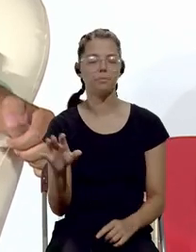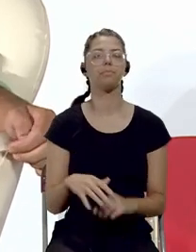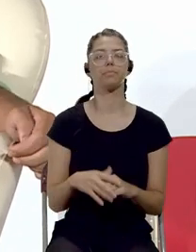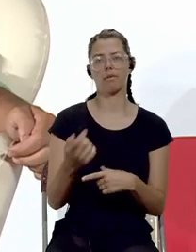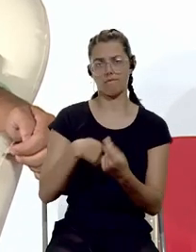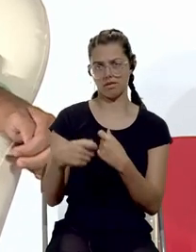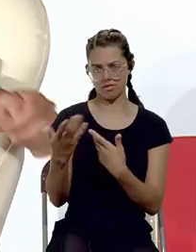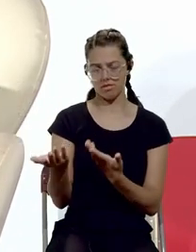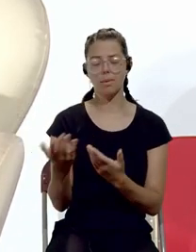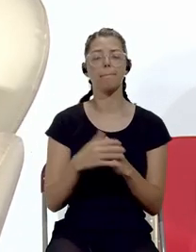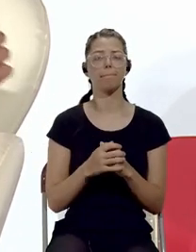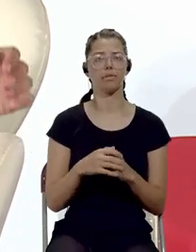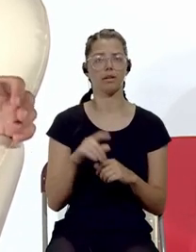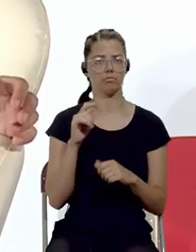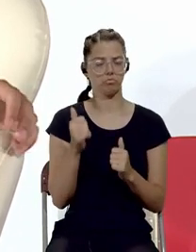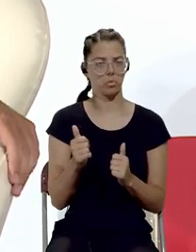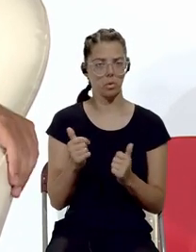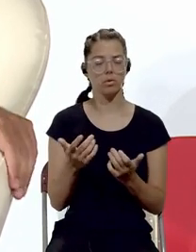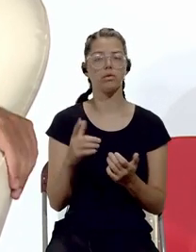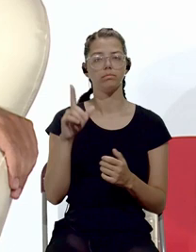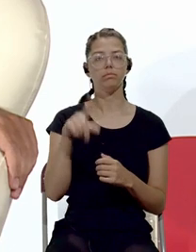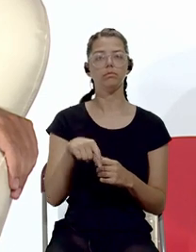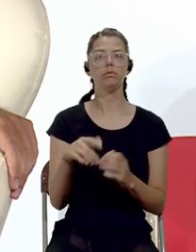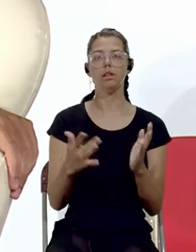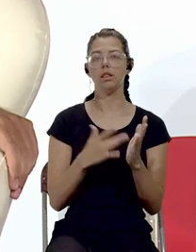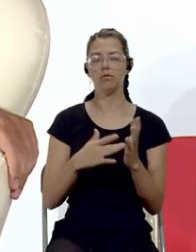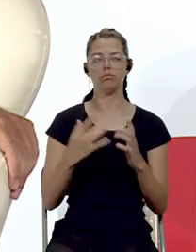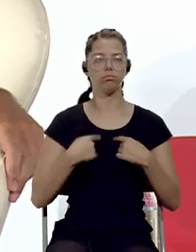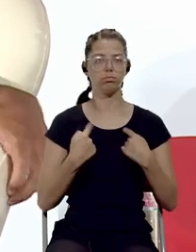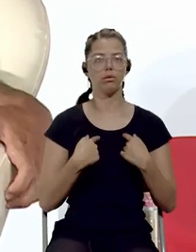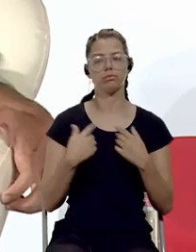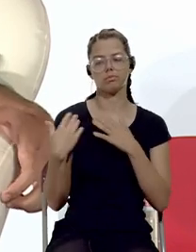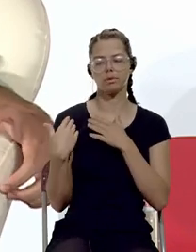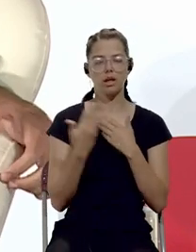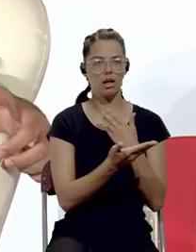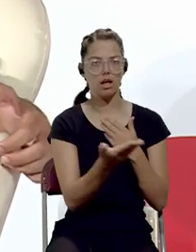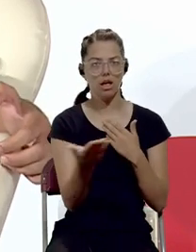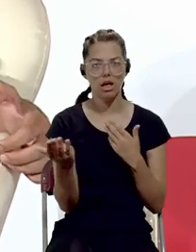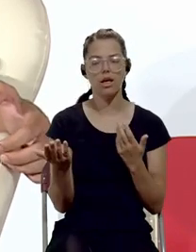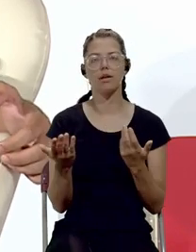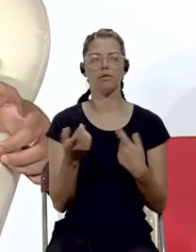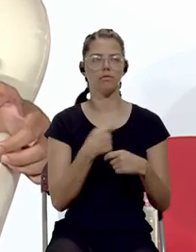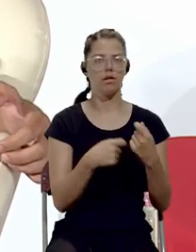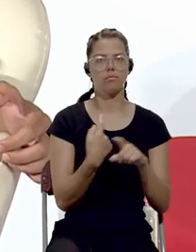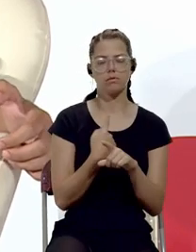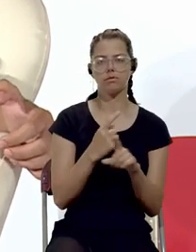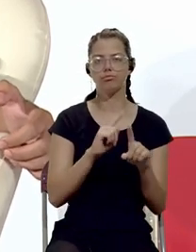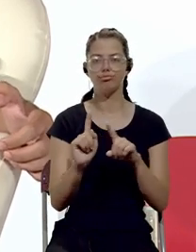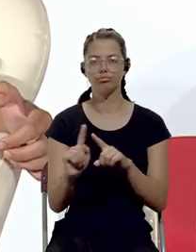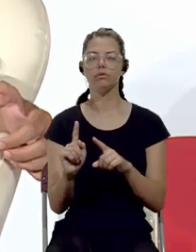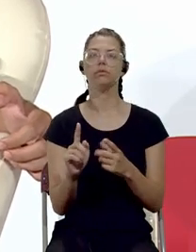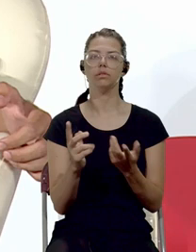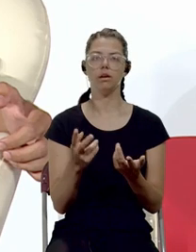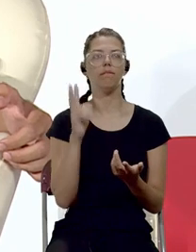facto também é importante que os próprios agentes do livro, todos eles, percebam a vantagem que há em